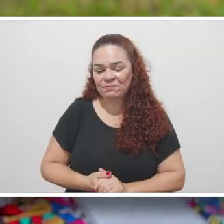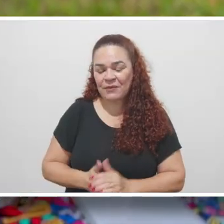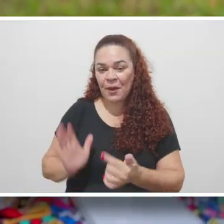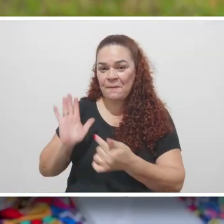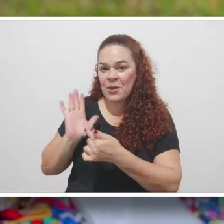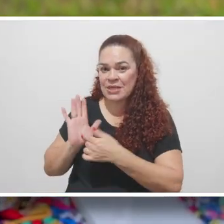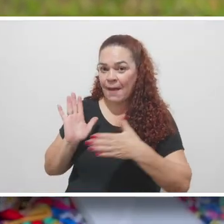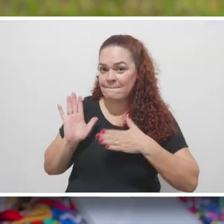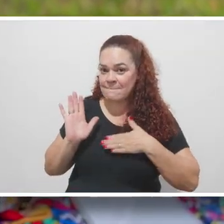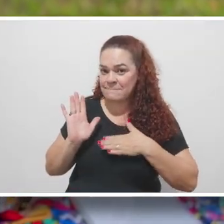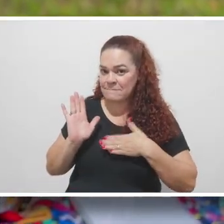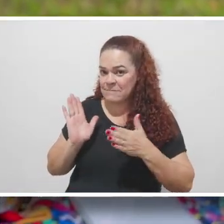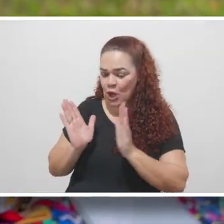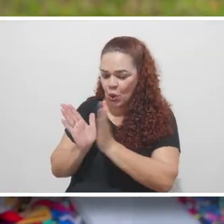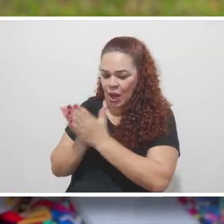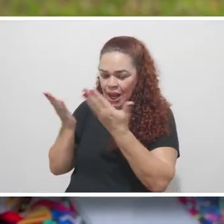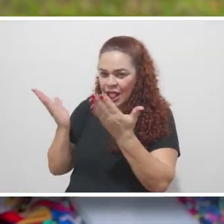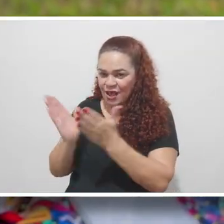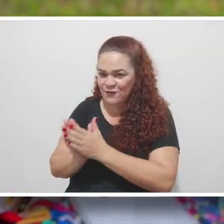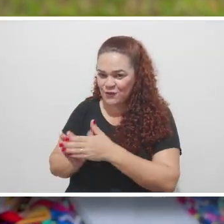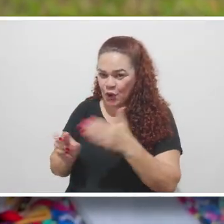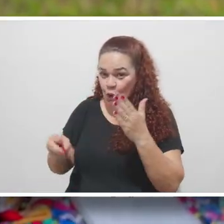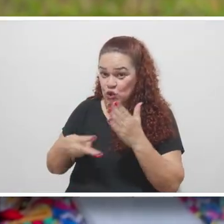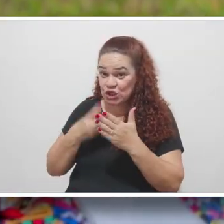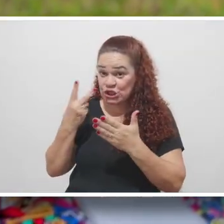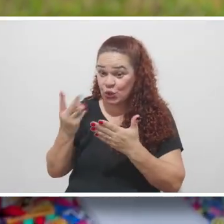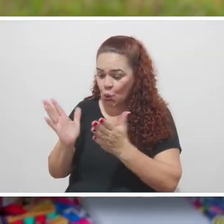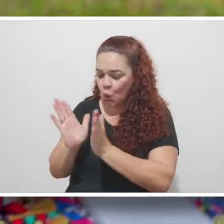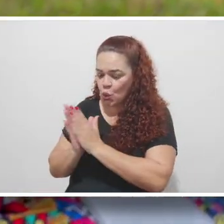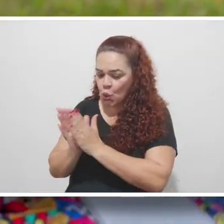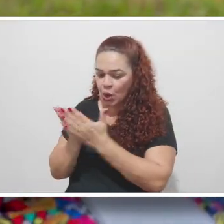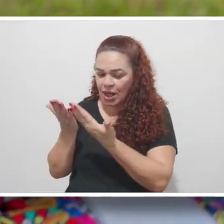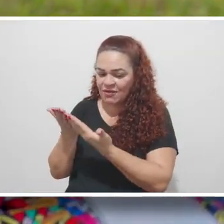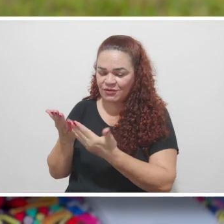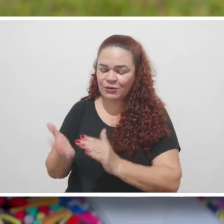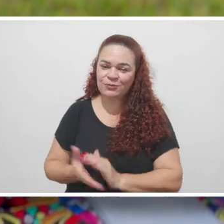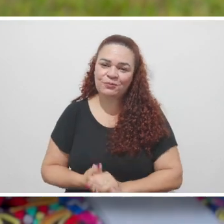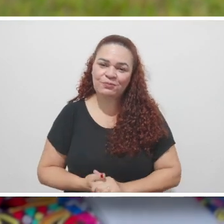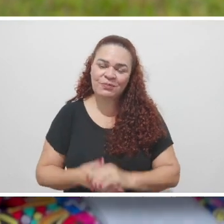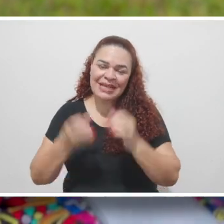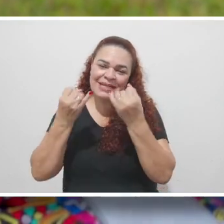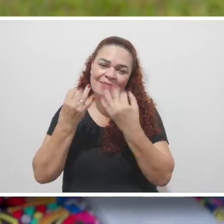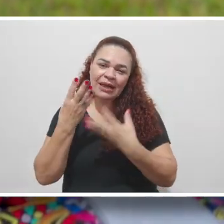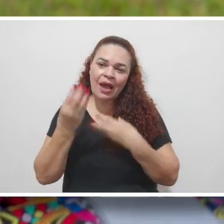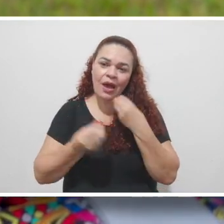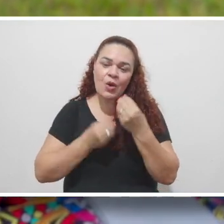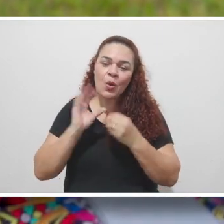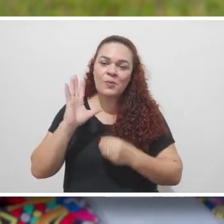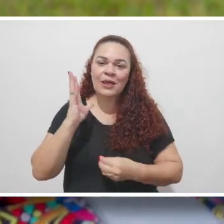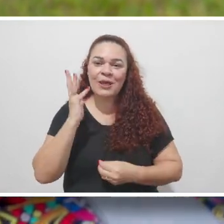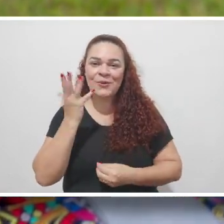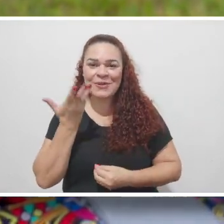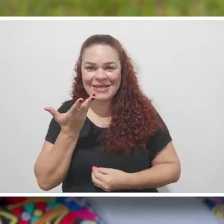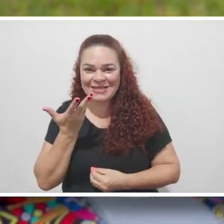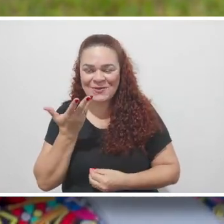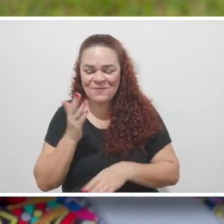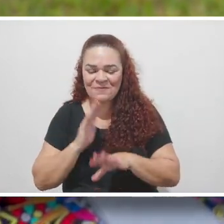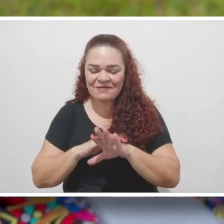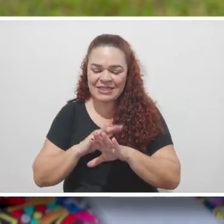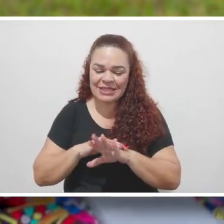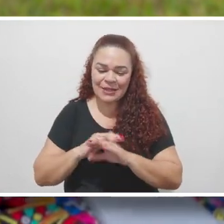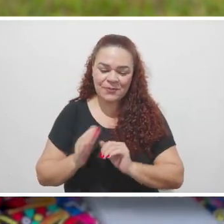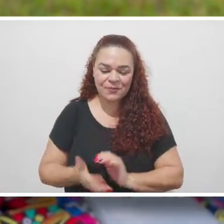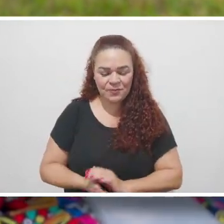meu livro Monstrofá, né, meu novo livro, segundo livro, né, que eu já escrevi. E queria falar um pouquinho como foi que eu tive a ideia